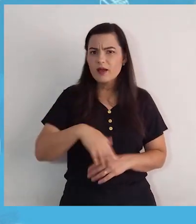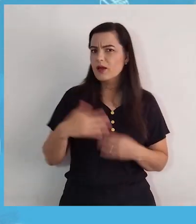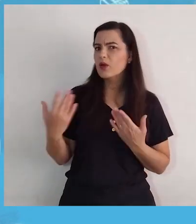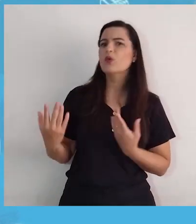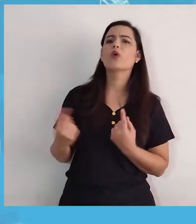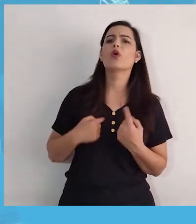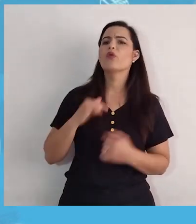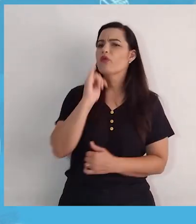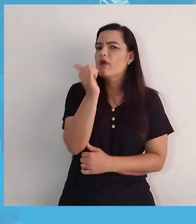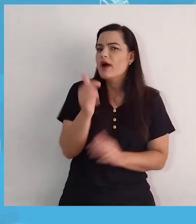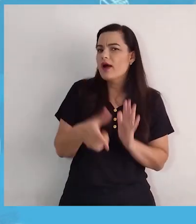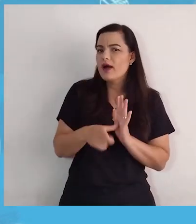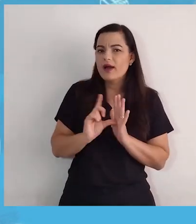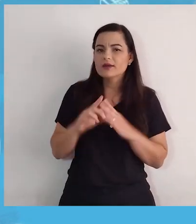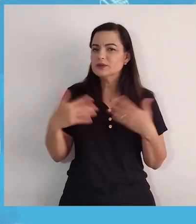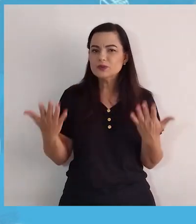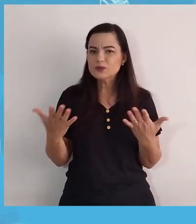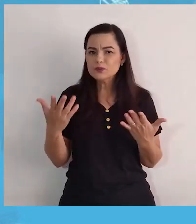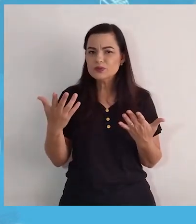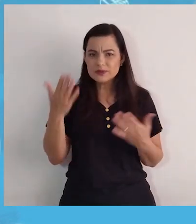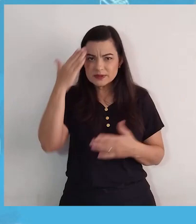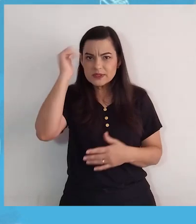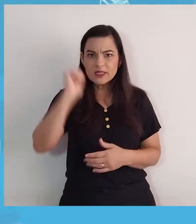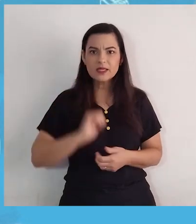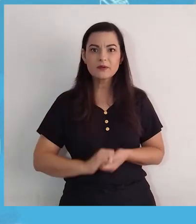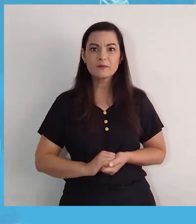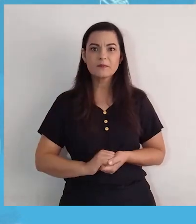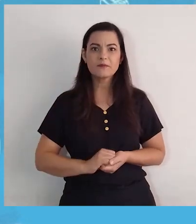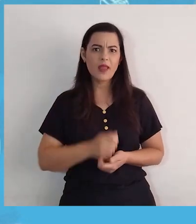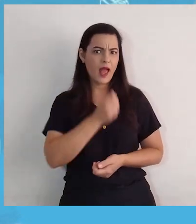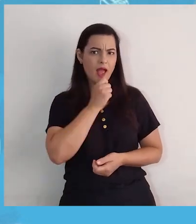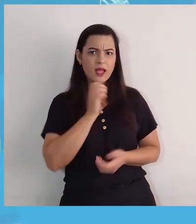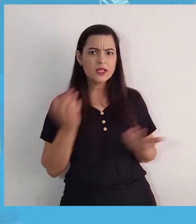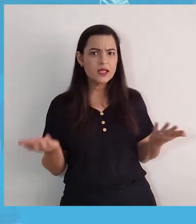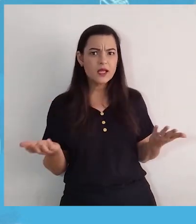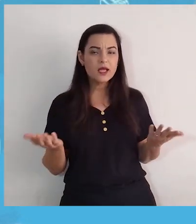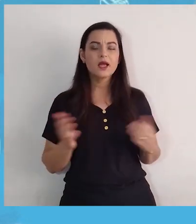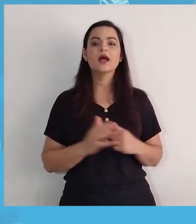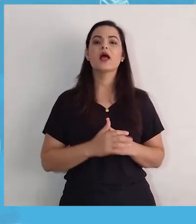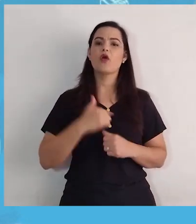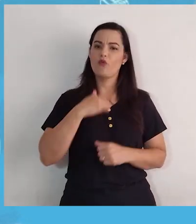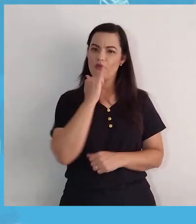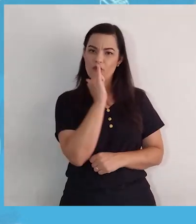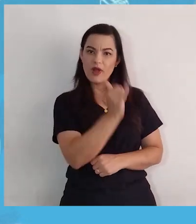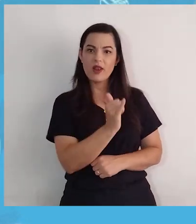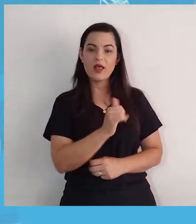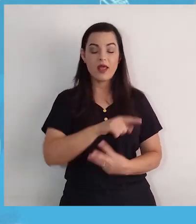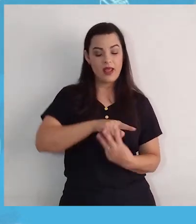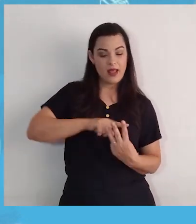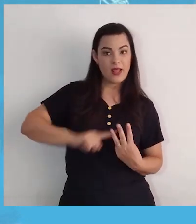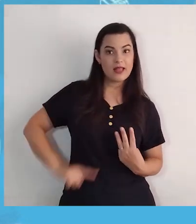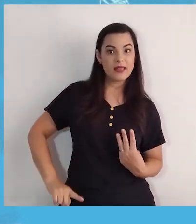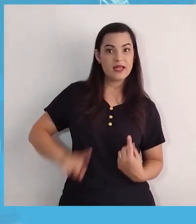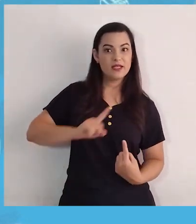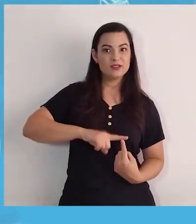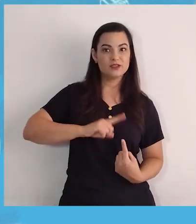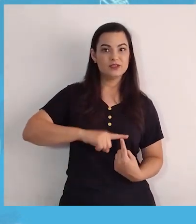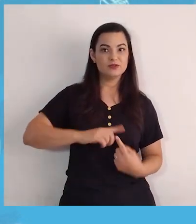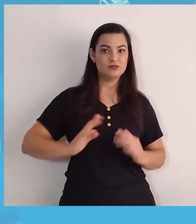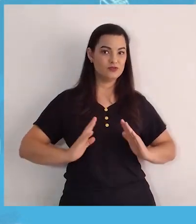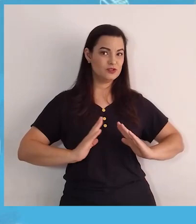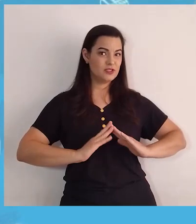Ainda não, eu disse que são propriedades, são tipos de casa. Eu disse que são 3 tipos de casa.